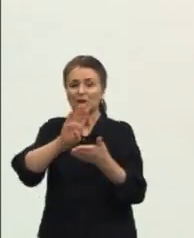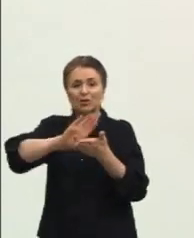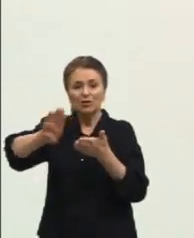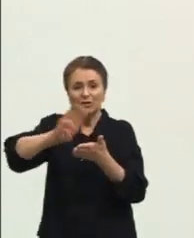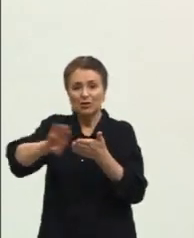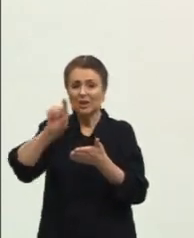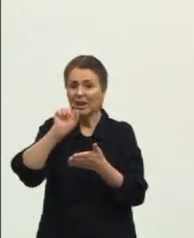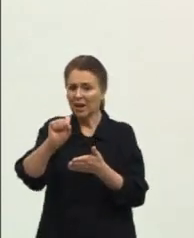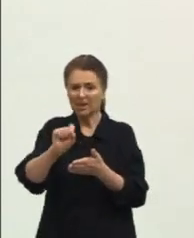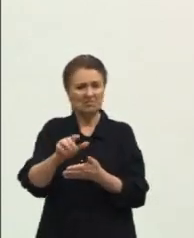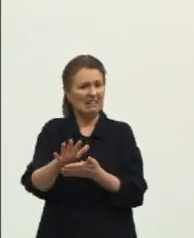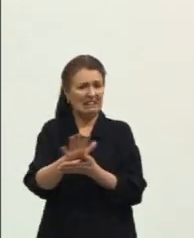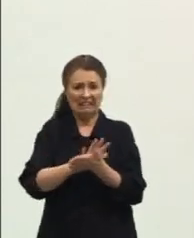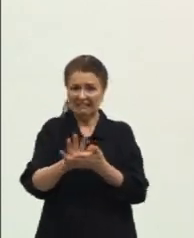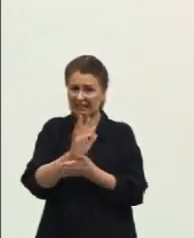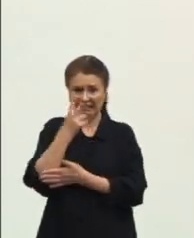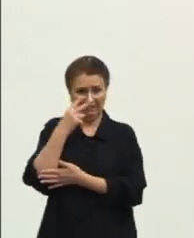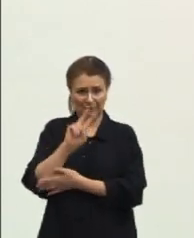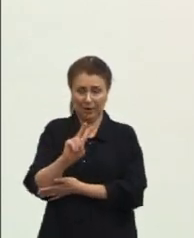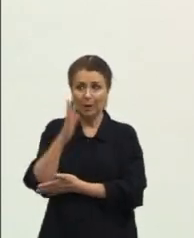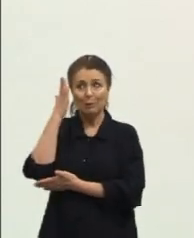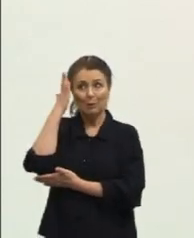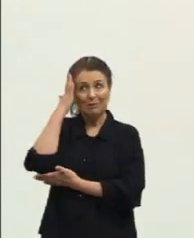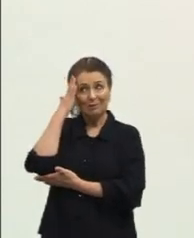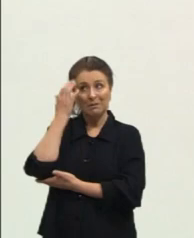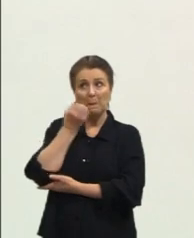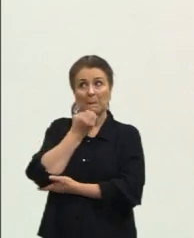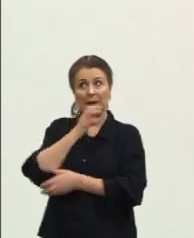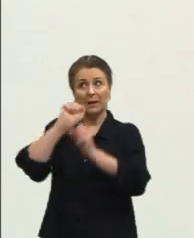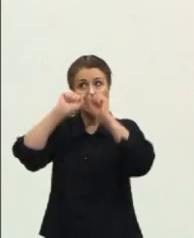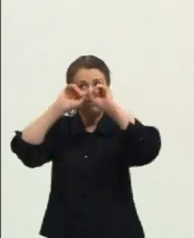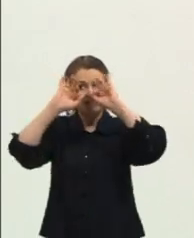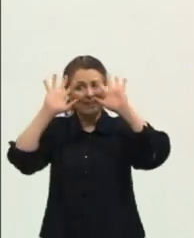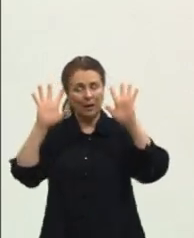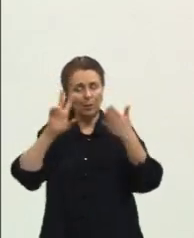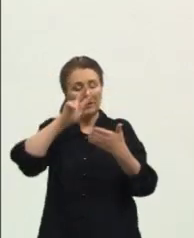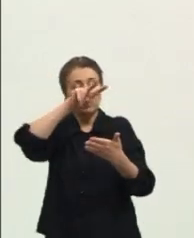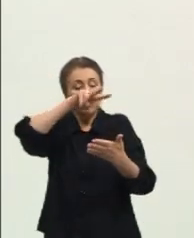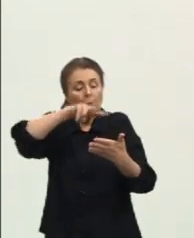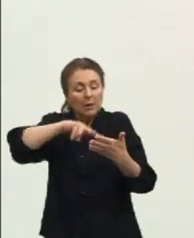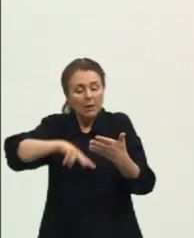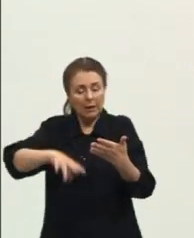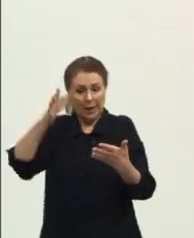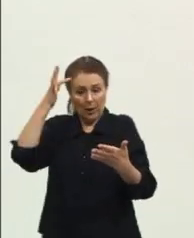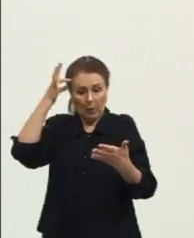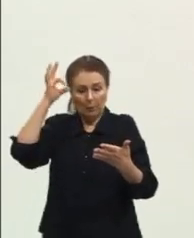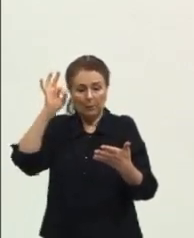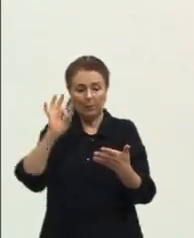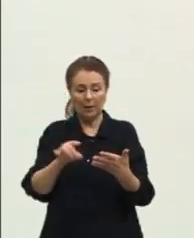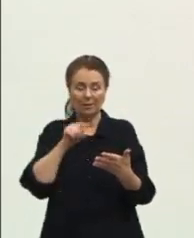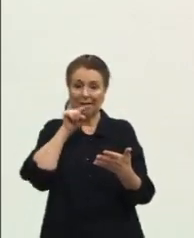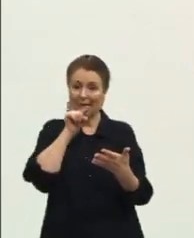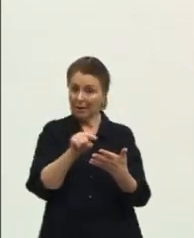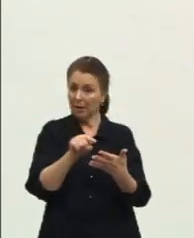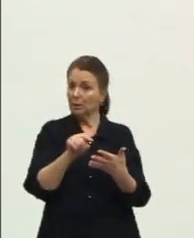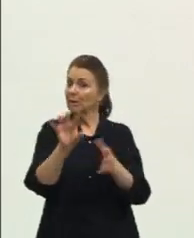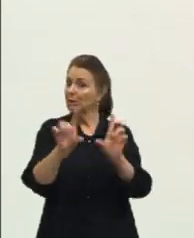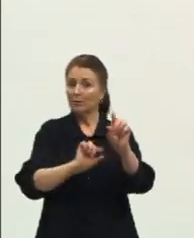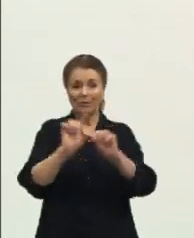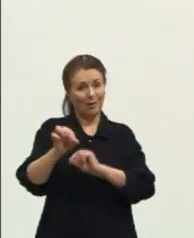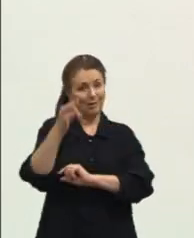ah não entendi muito bem mas lendo a questão compreendendo o que que ela tá te dizendo tu consegue